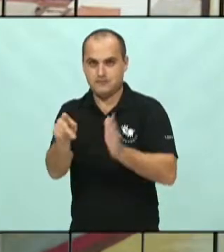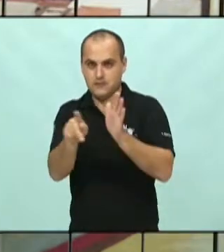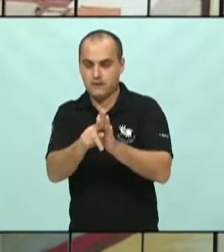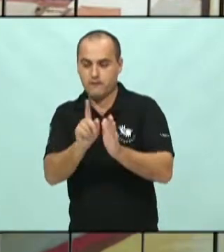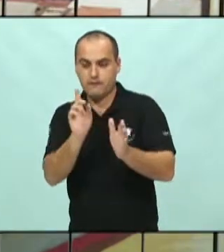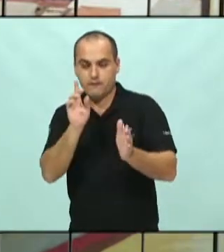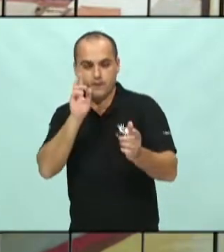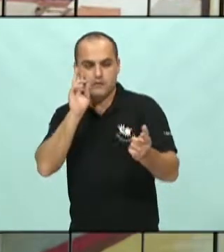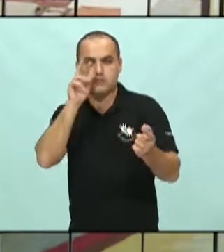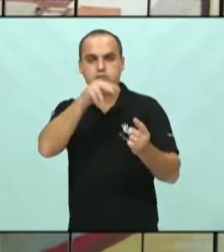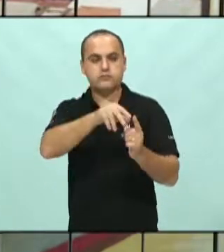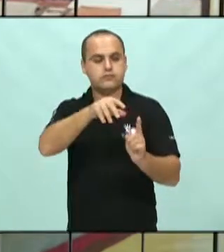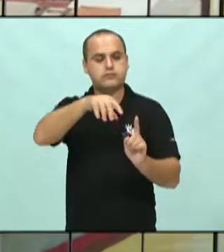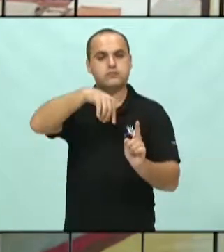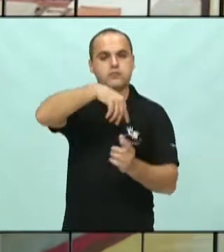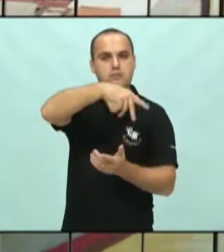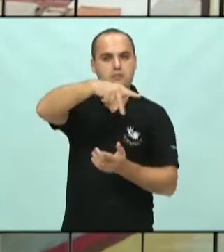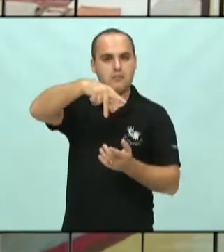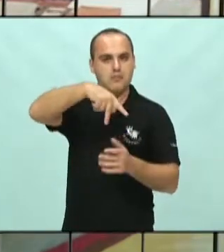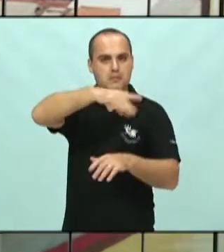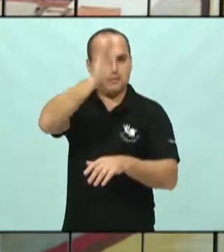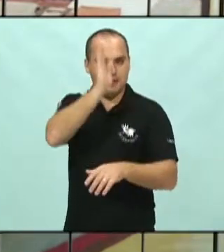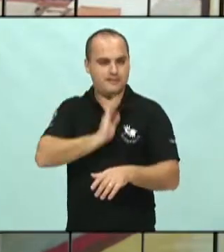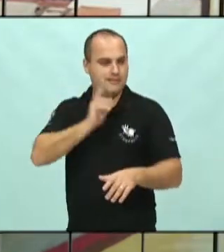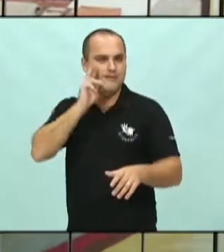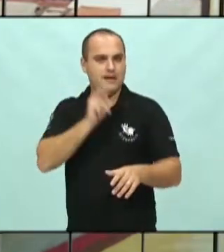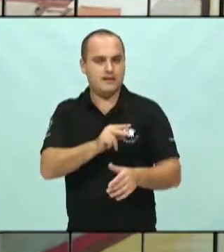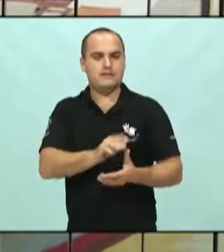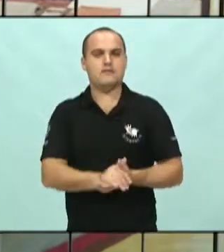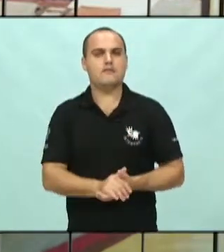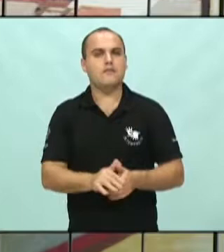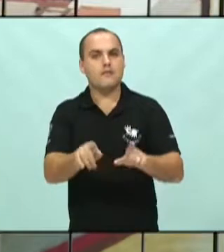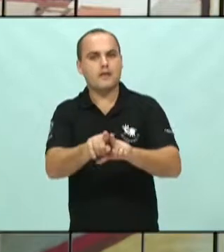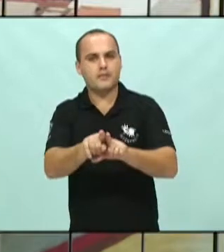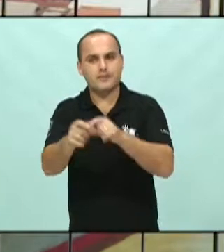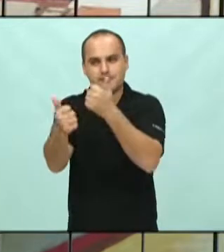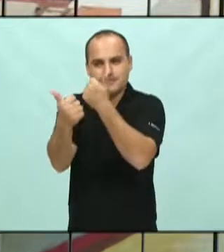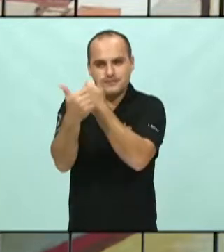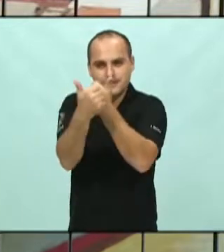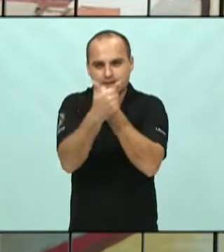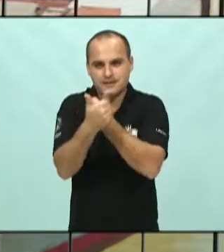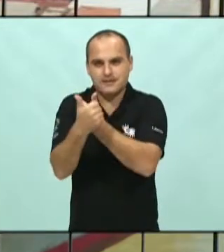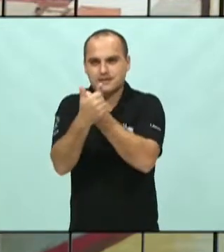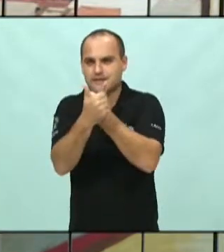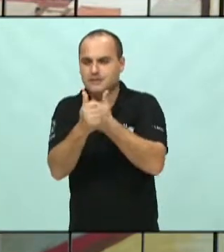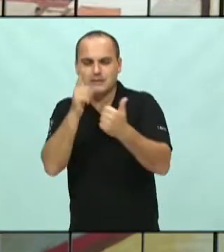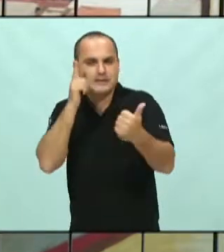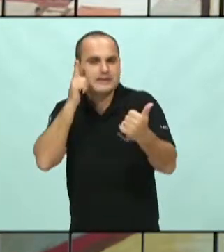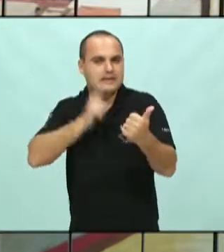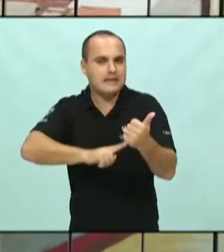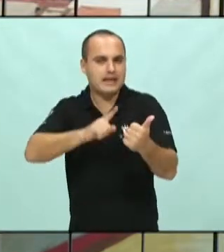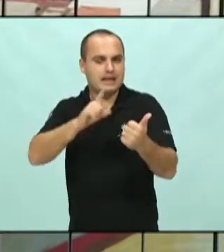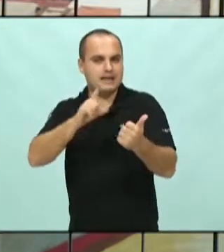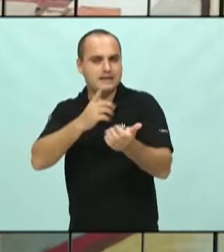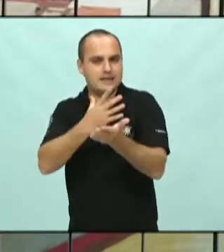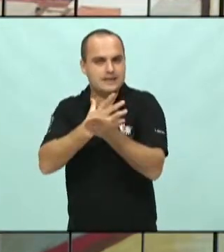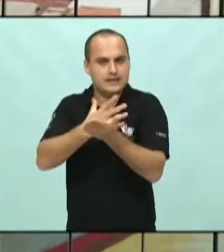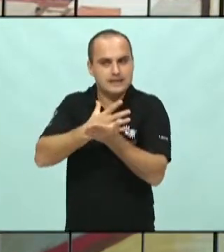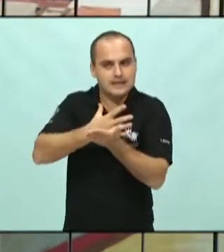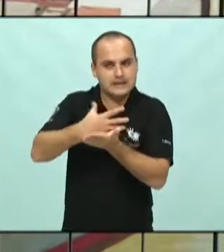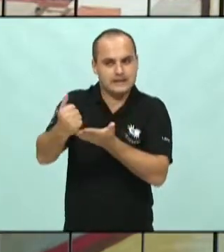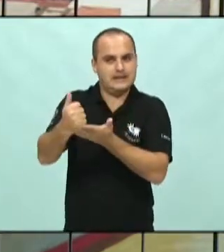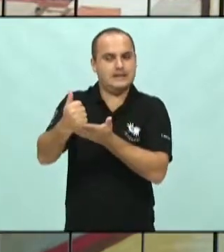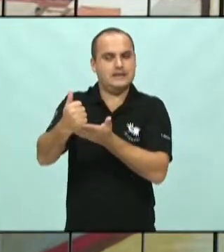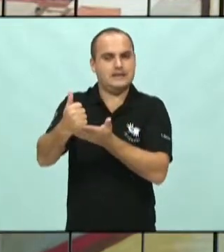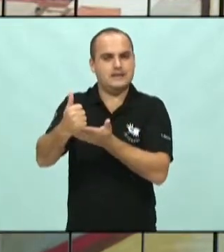também foi alcançado esse objetivo. E claro que com a proximidade ali de uma possível classificação, o Marcílio sempre ali no G4,